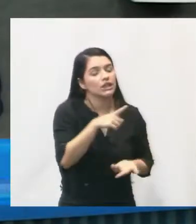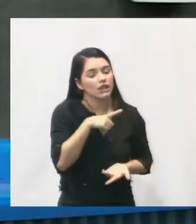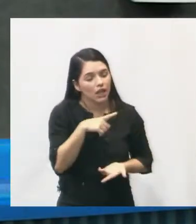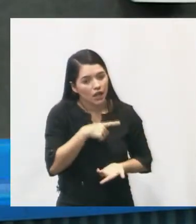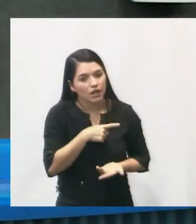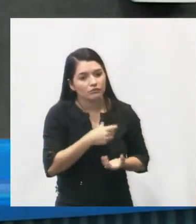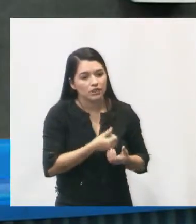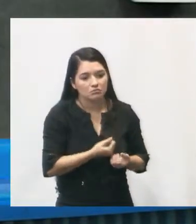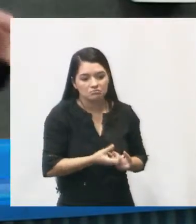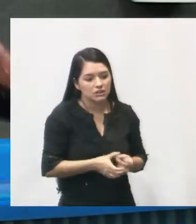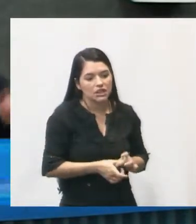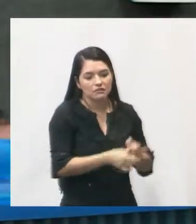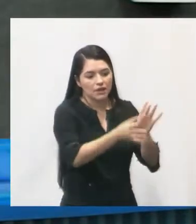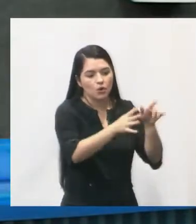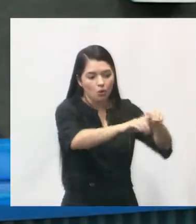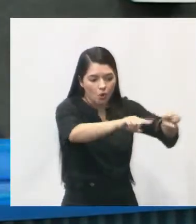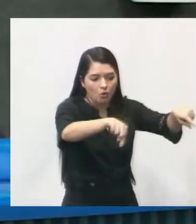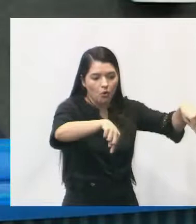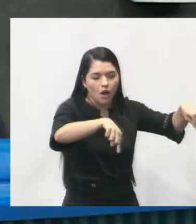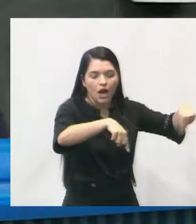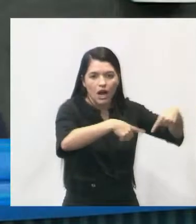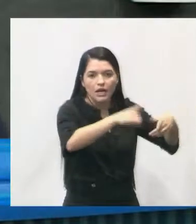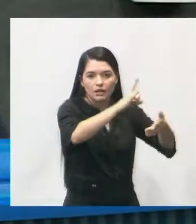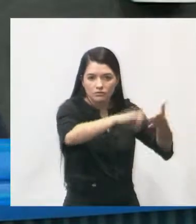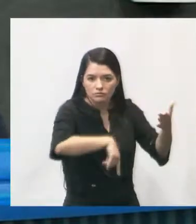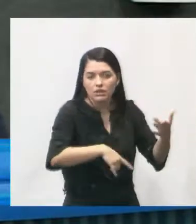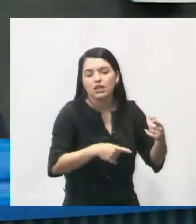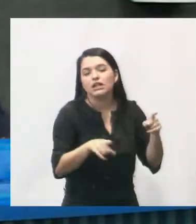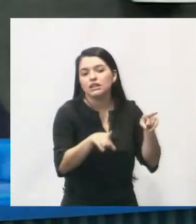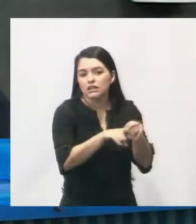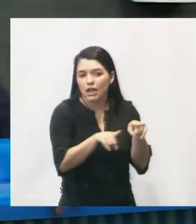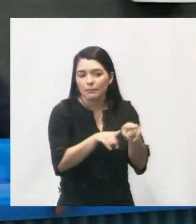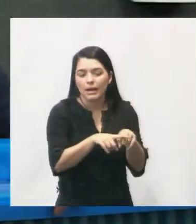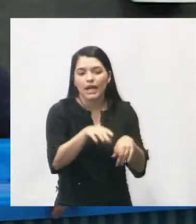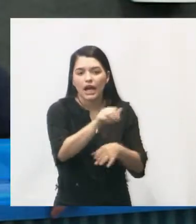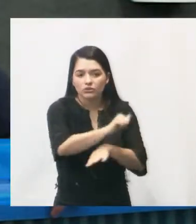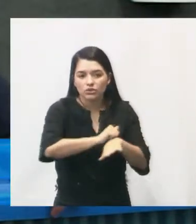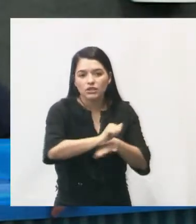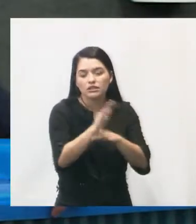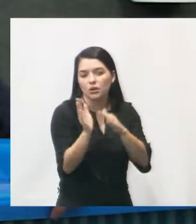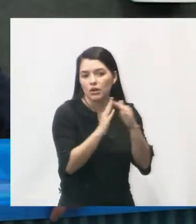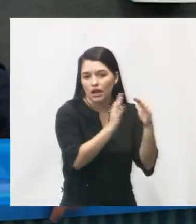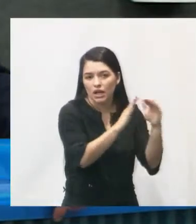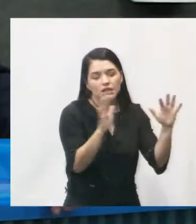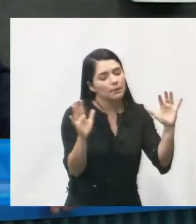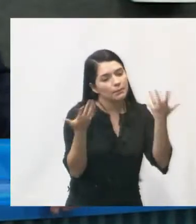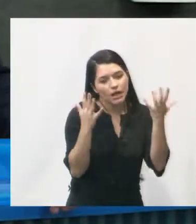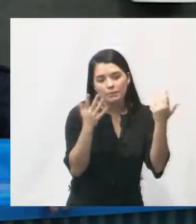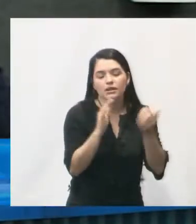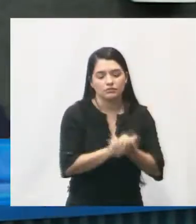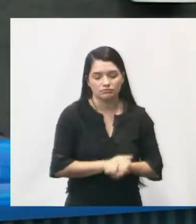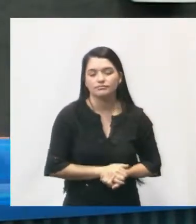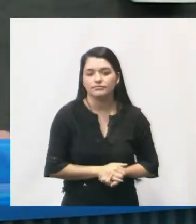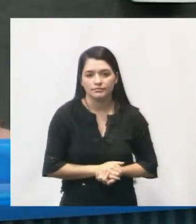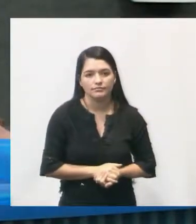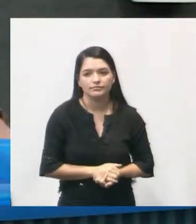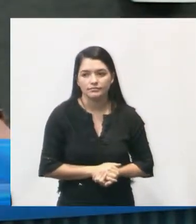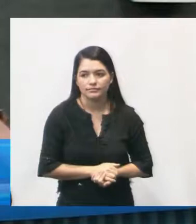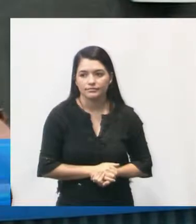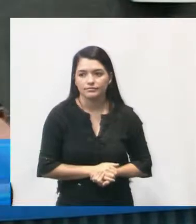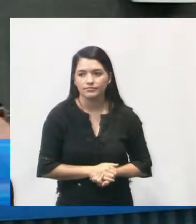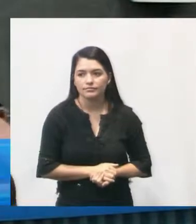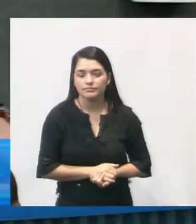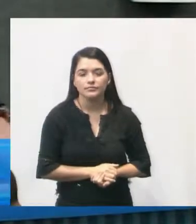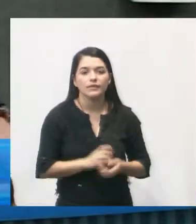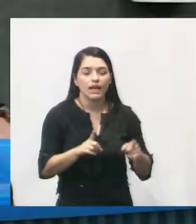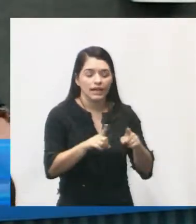alvará para trabalhar nesse evento. Quero agradecer as associações de moradores e parabenizar. E as barracas? Quem cedeu as barracas? As